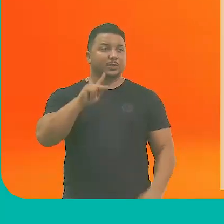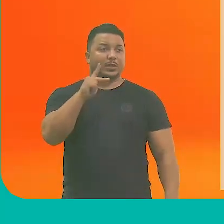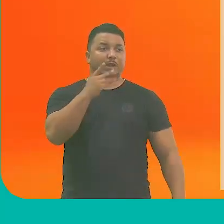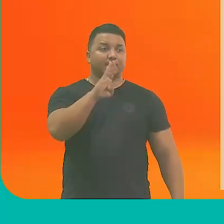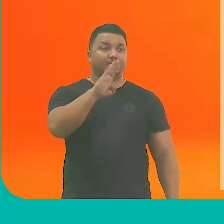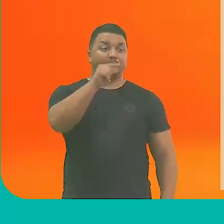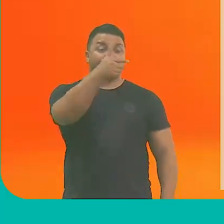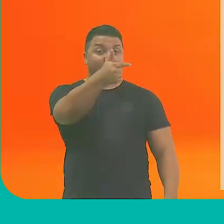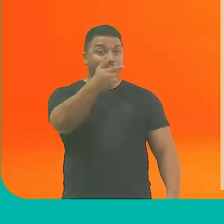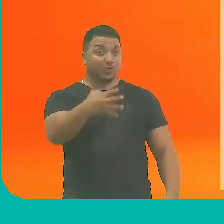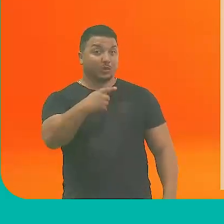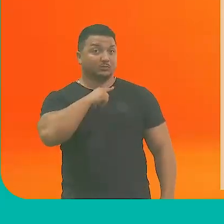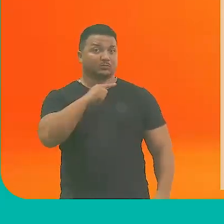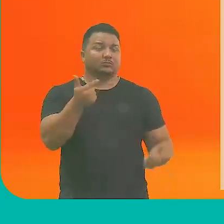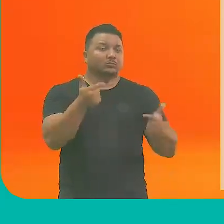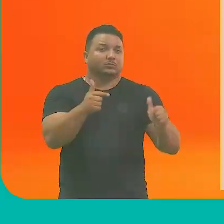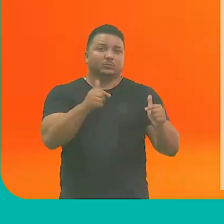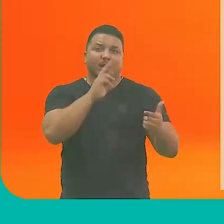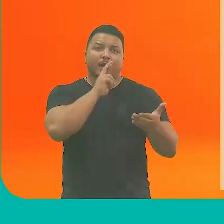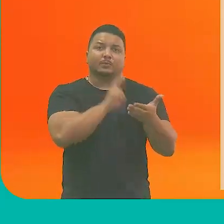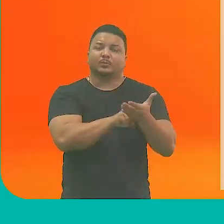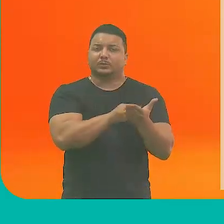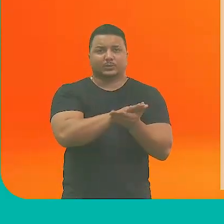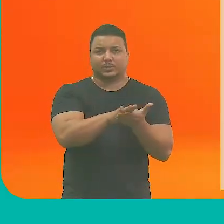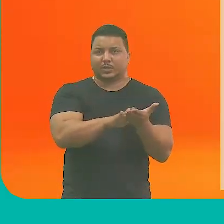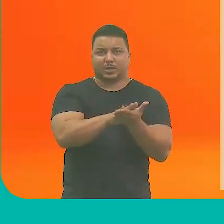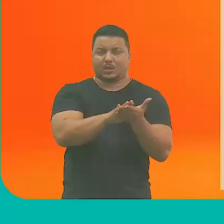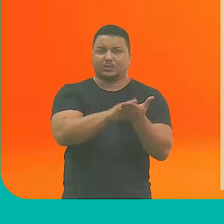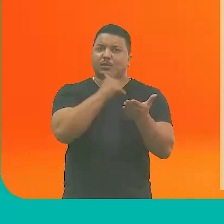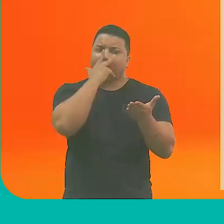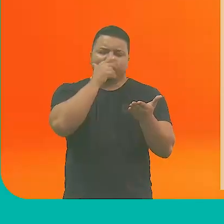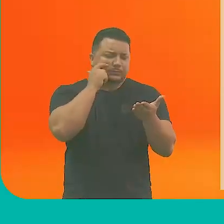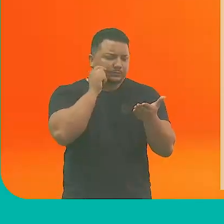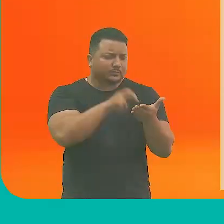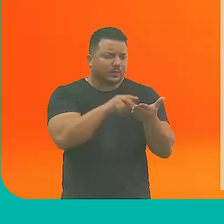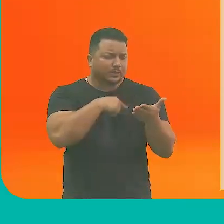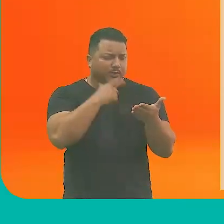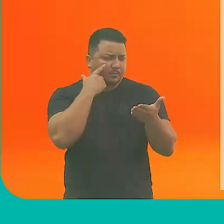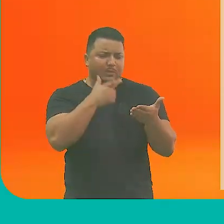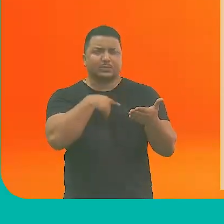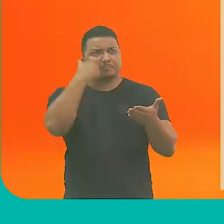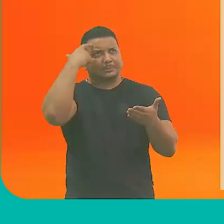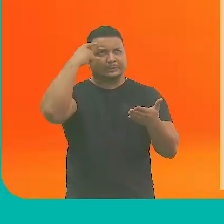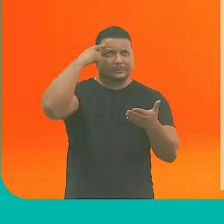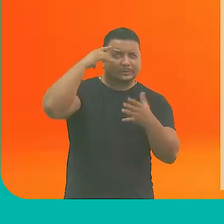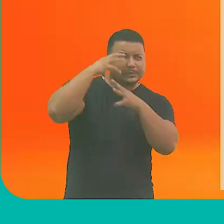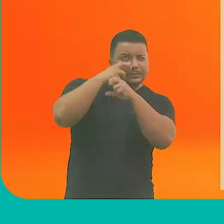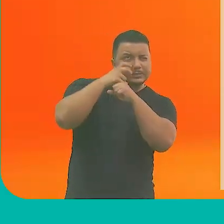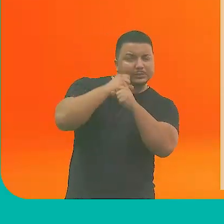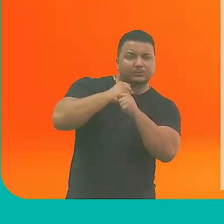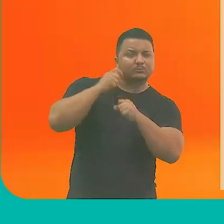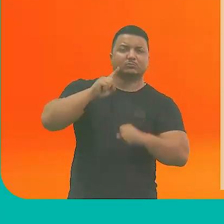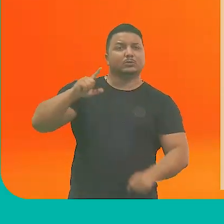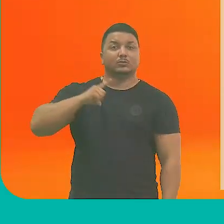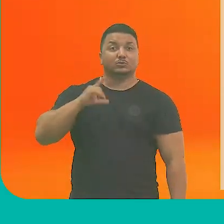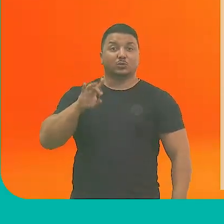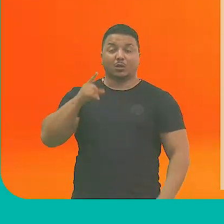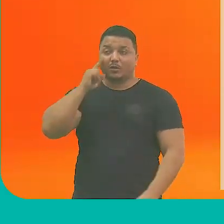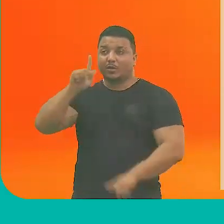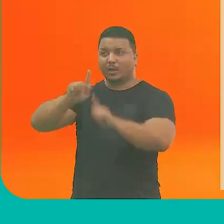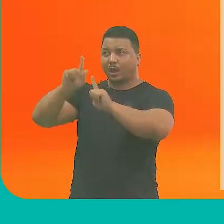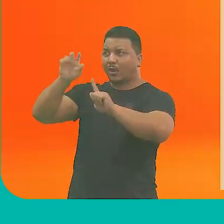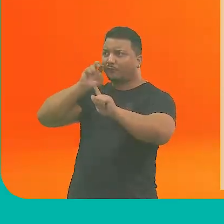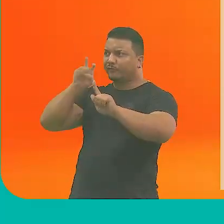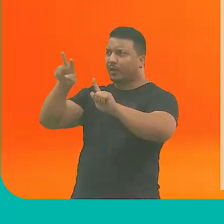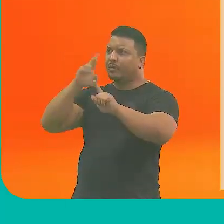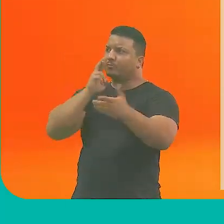24, você não vai resolver nada. Você provavelmente vai olhar para o gráfico e vai marcar o item,